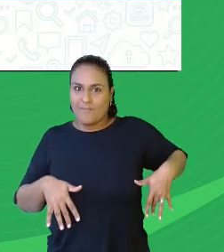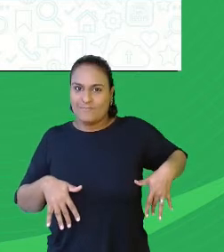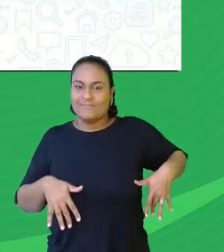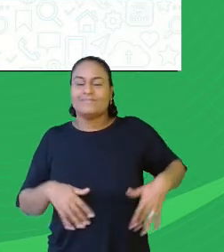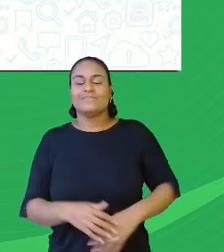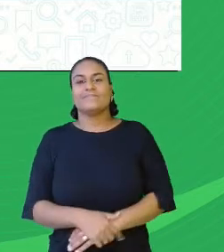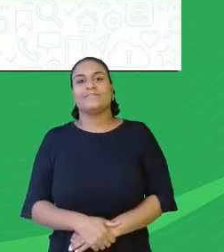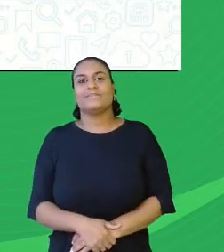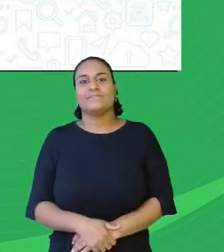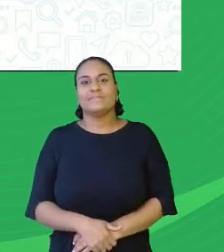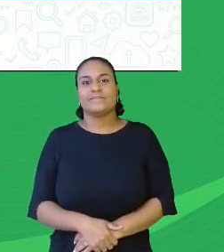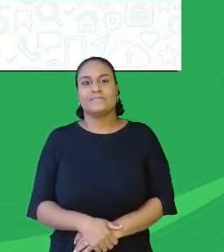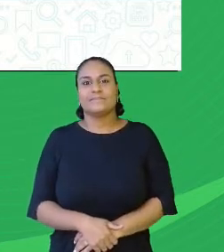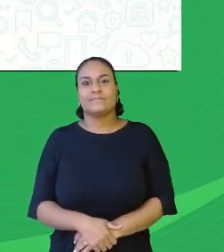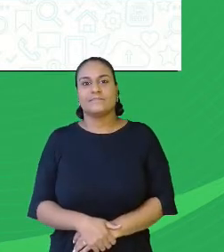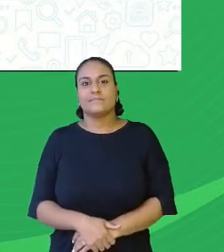coração,